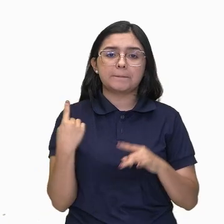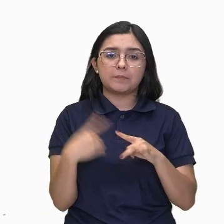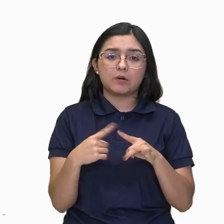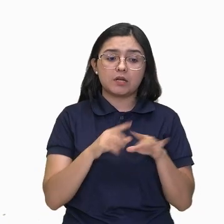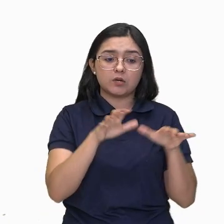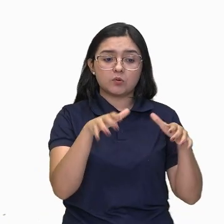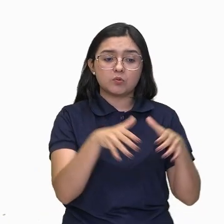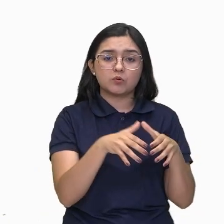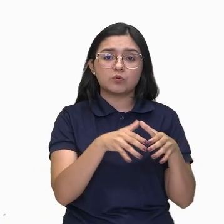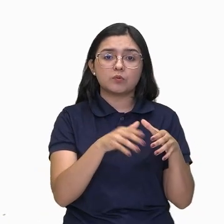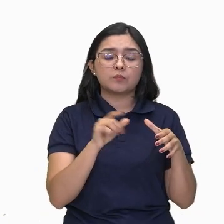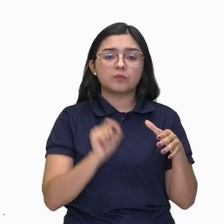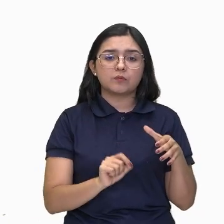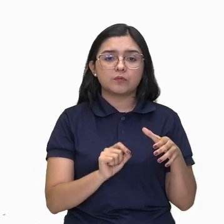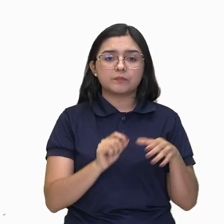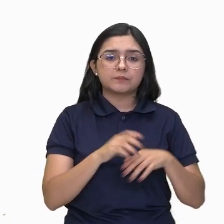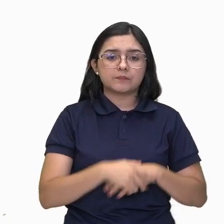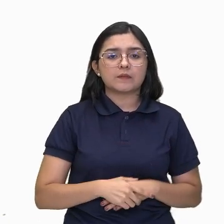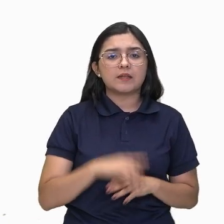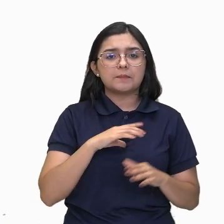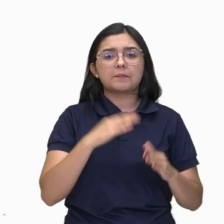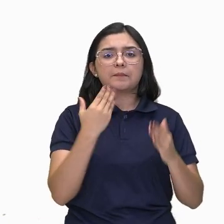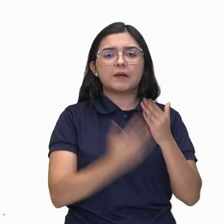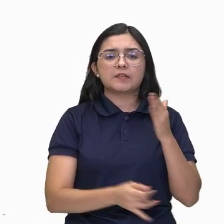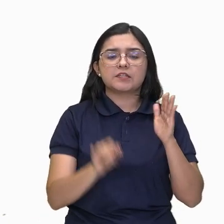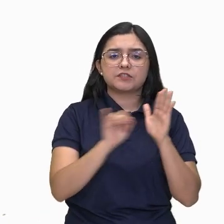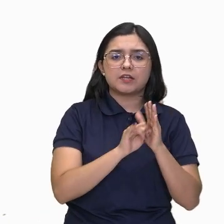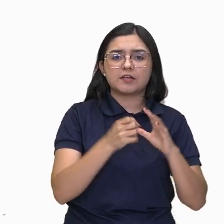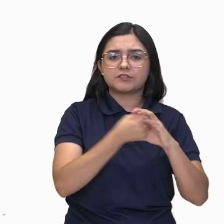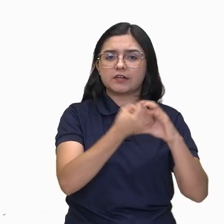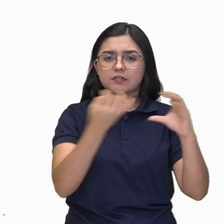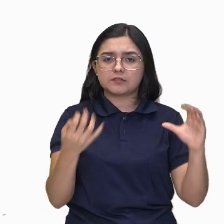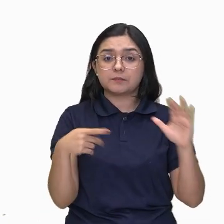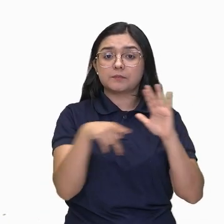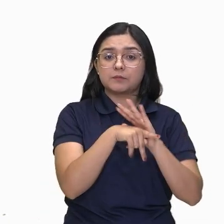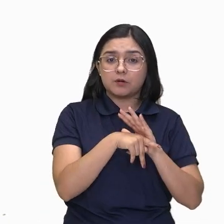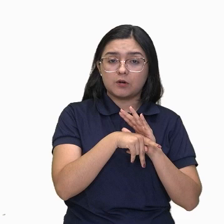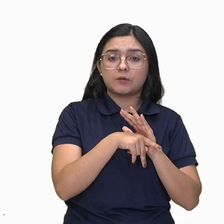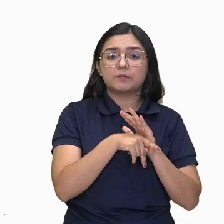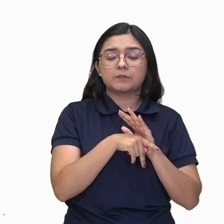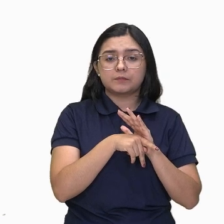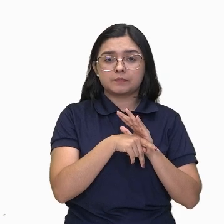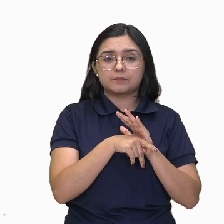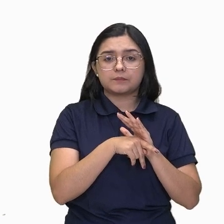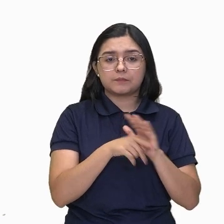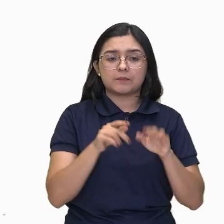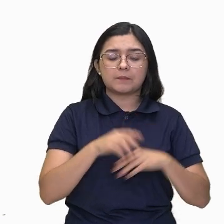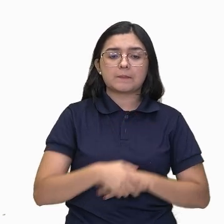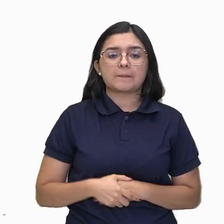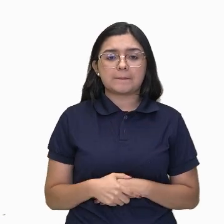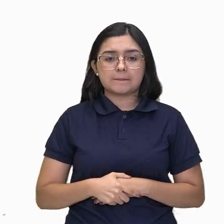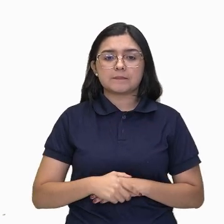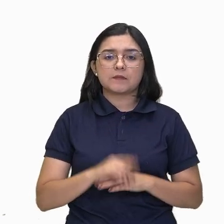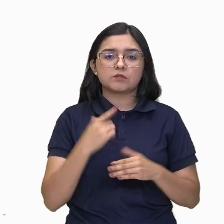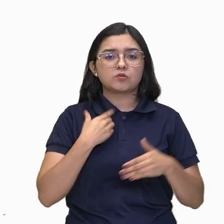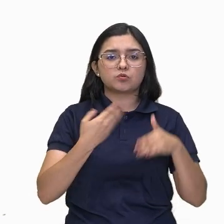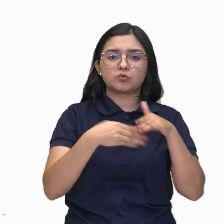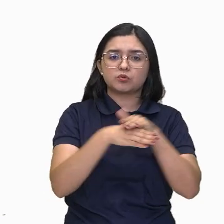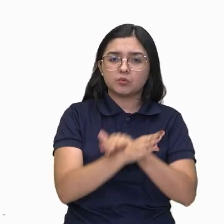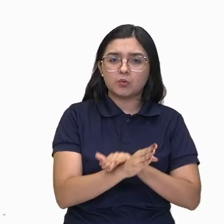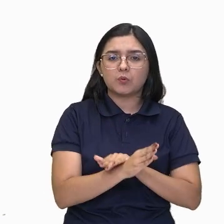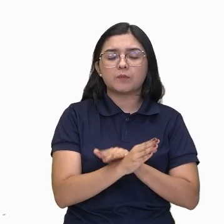grupo deixa de ser o que ele é, né? Então ele perde exatamente a sua face, perde o seu jeito de ser, perde a